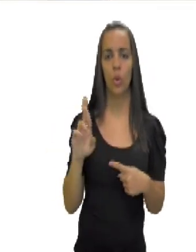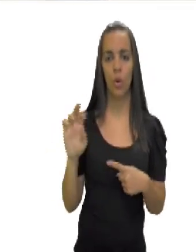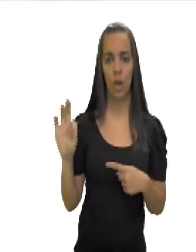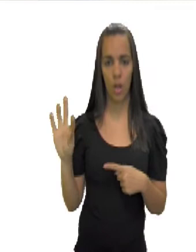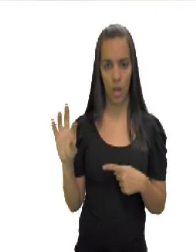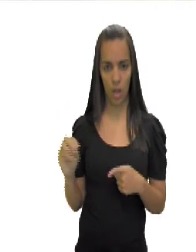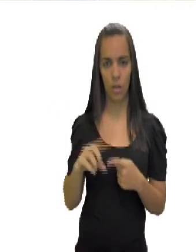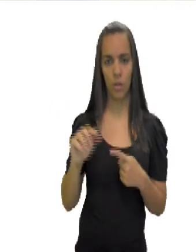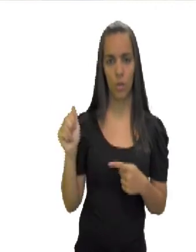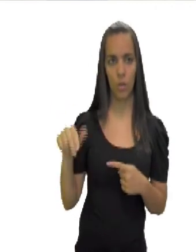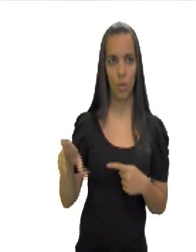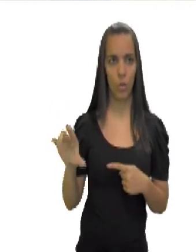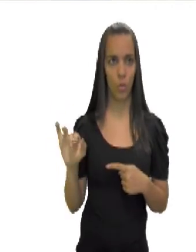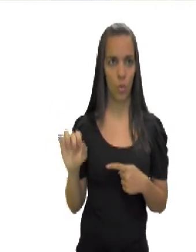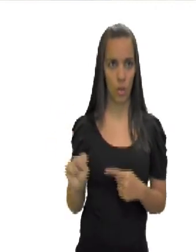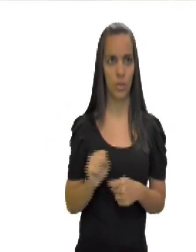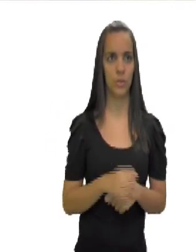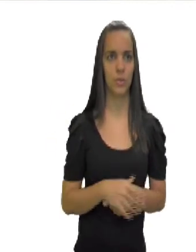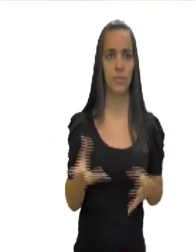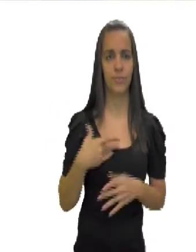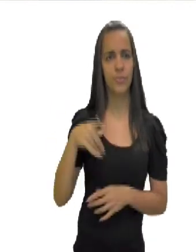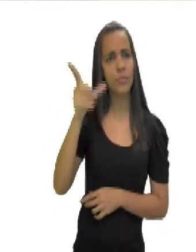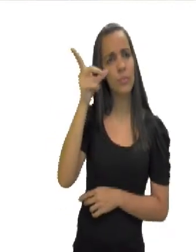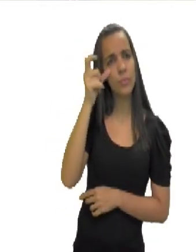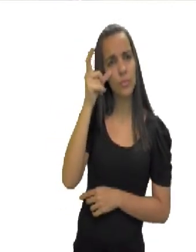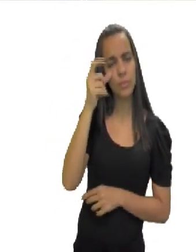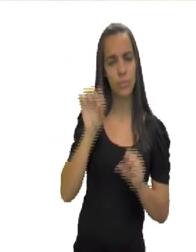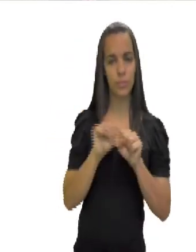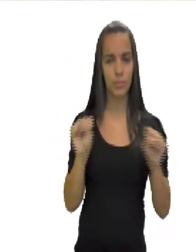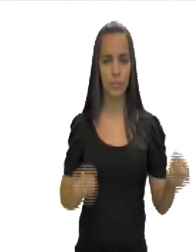Vamos conhecer algumas curiosidades sobre o sistema digestório.